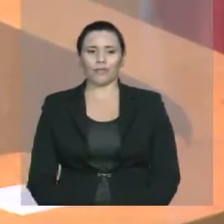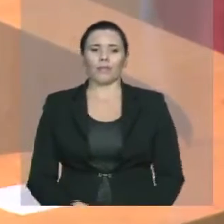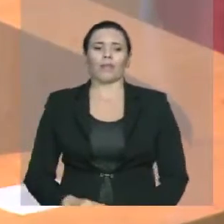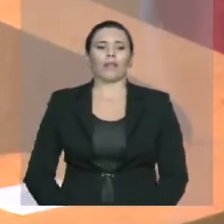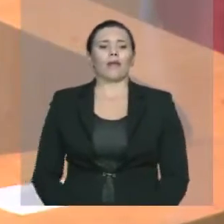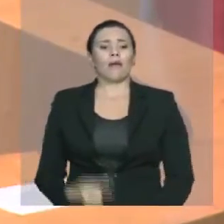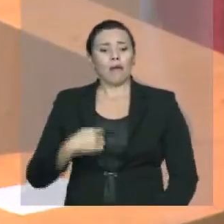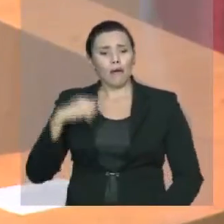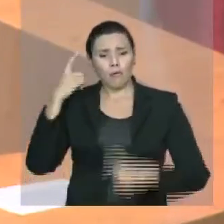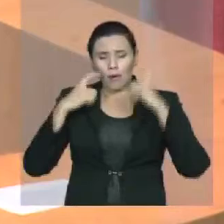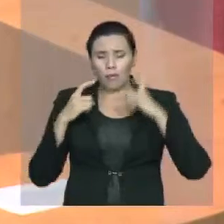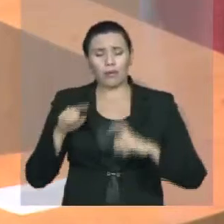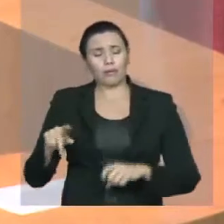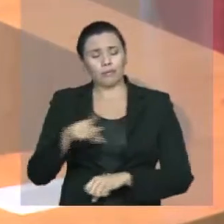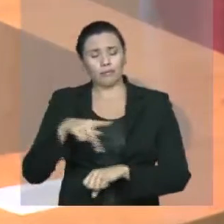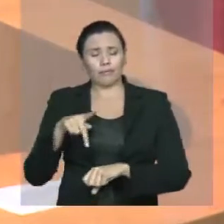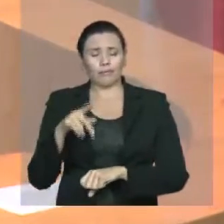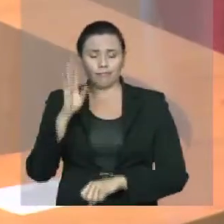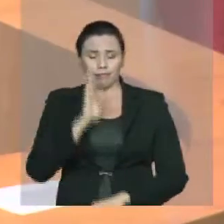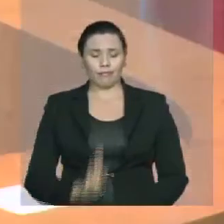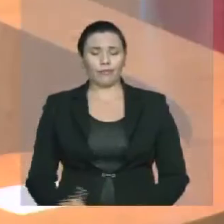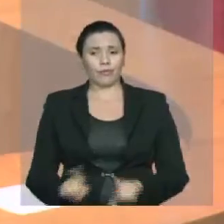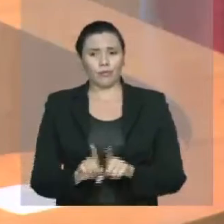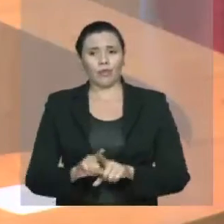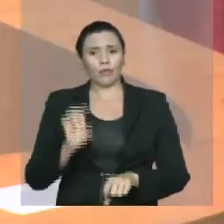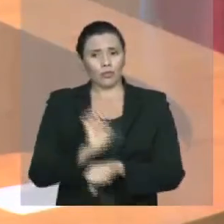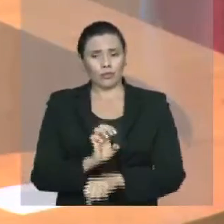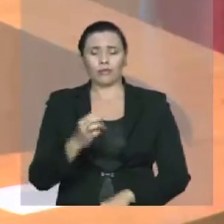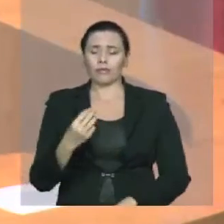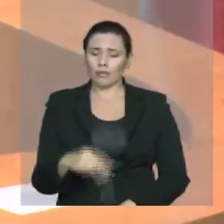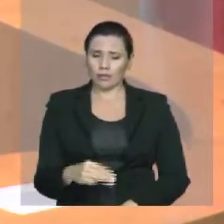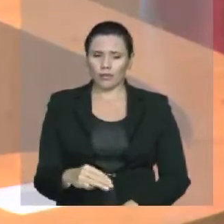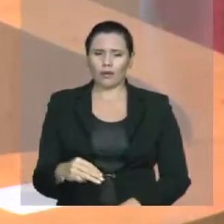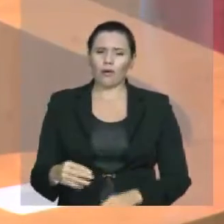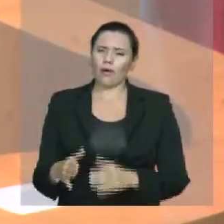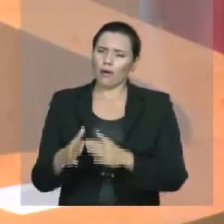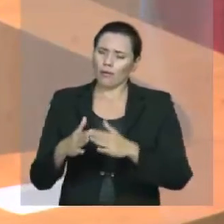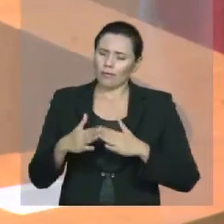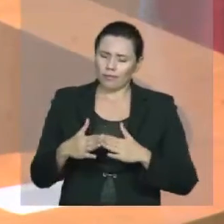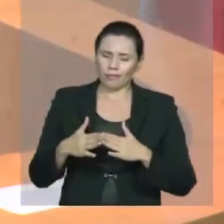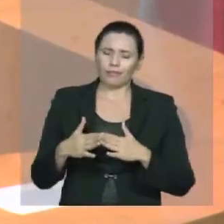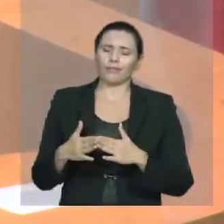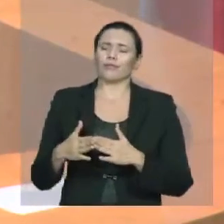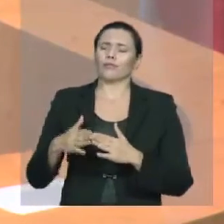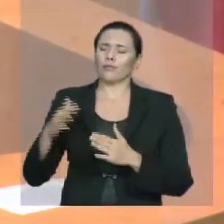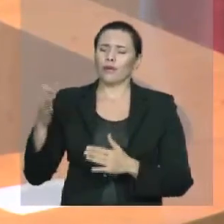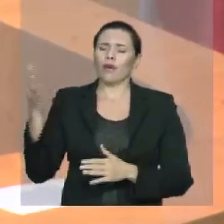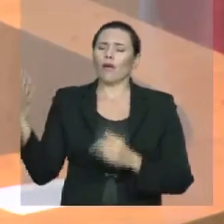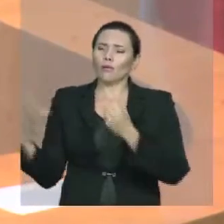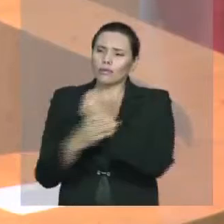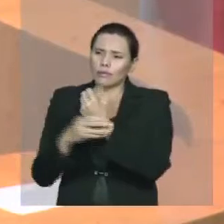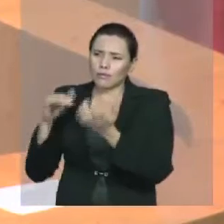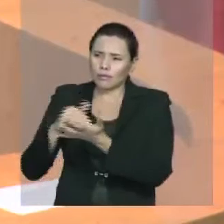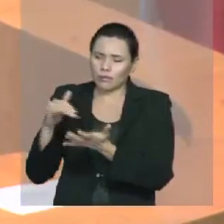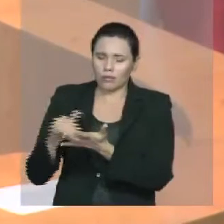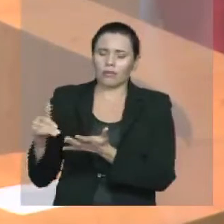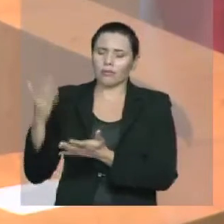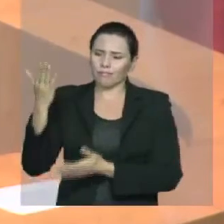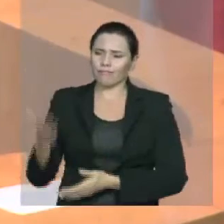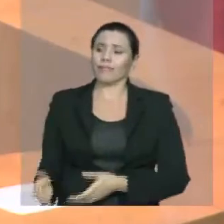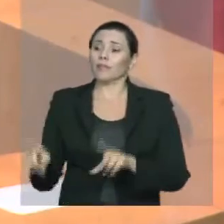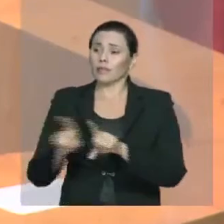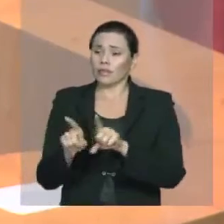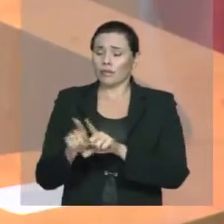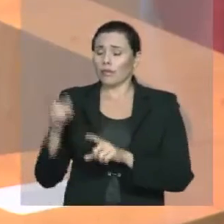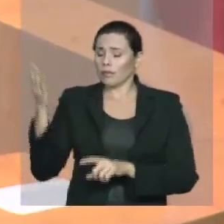também chamamos a atenção e a compreensão e a sensibilidade do governador do estado, da Secretaria de Segurança Pública, para os